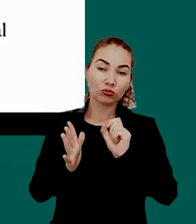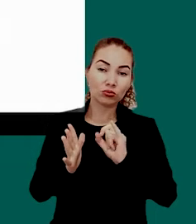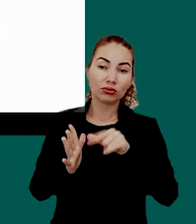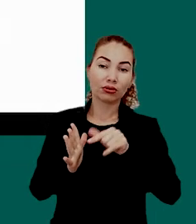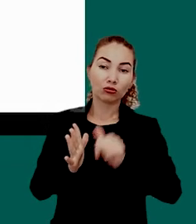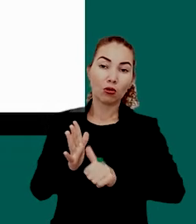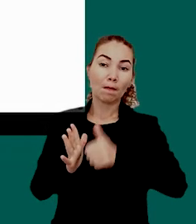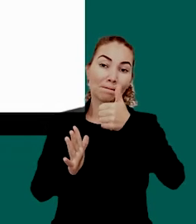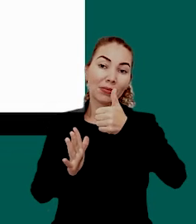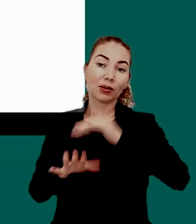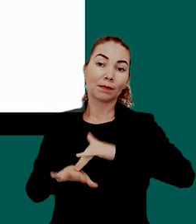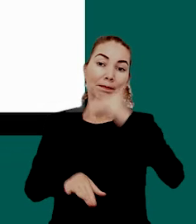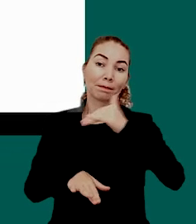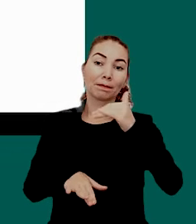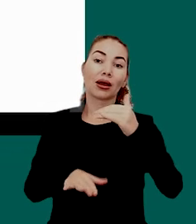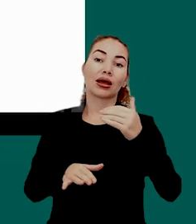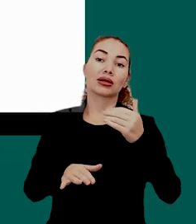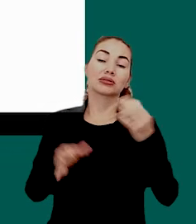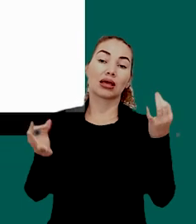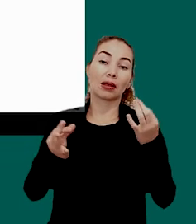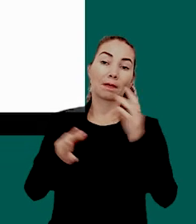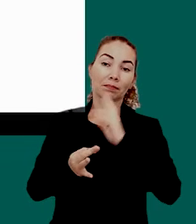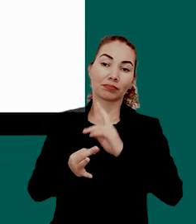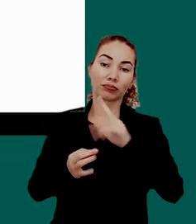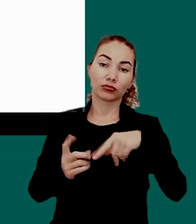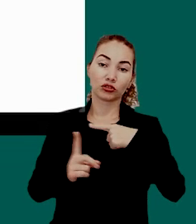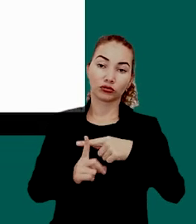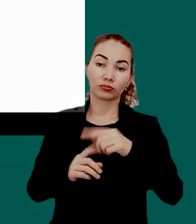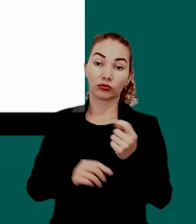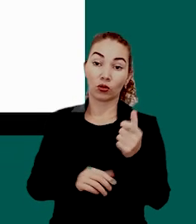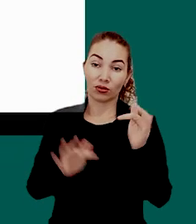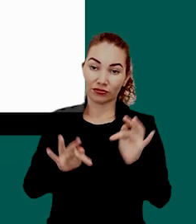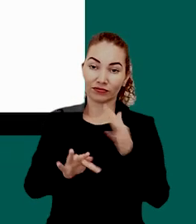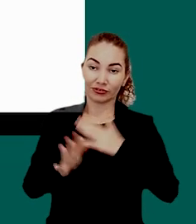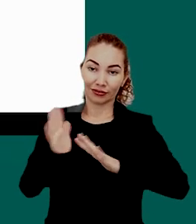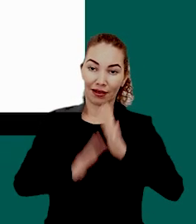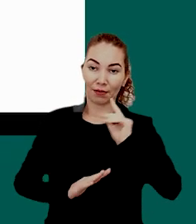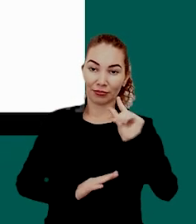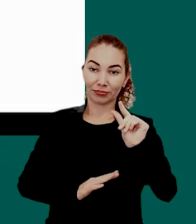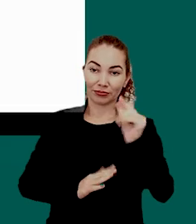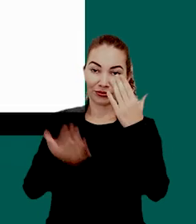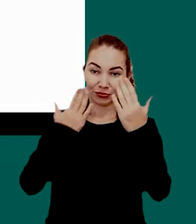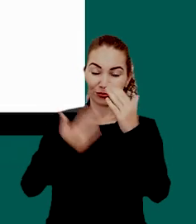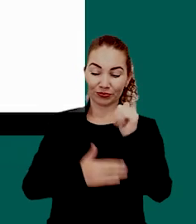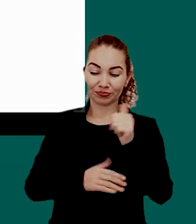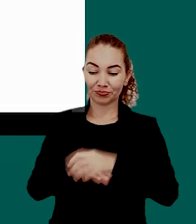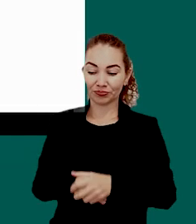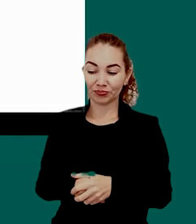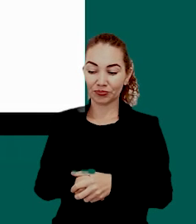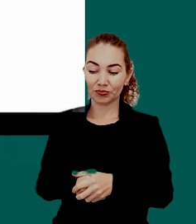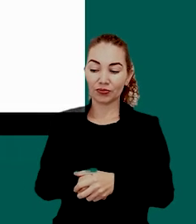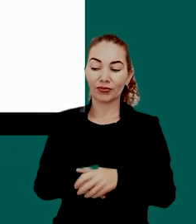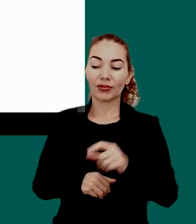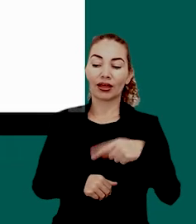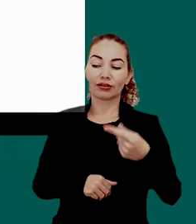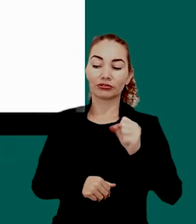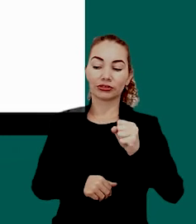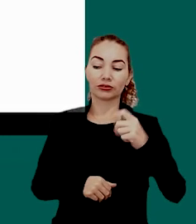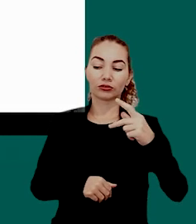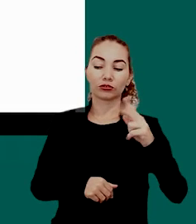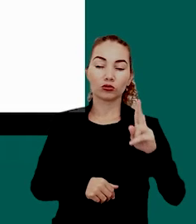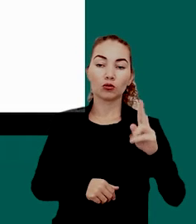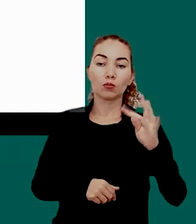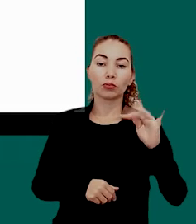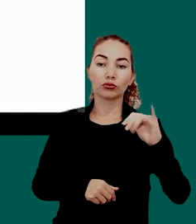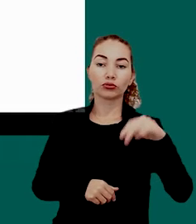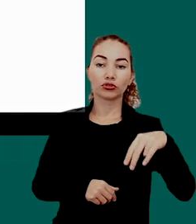significar uma eficácia maior da vacina. Estou quase terminando, tá, pessoal, para a gente poder tirar dúvidas. Aqui a Sputnik V, né, que acabou